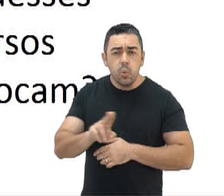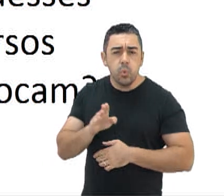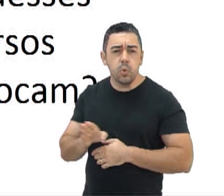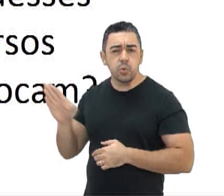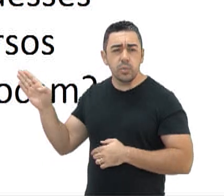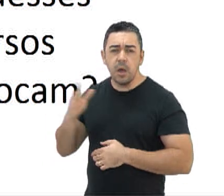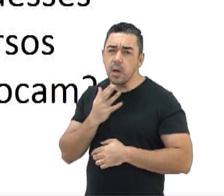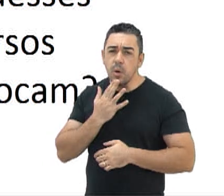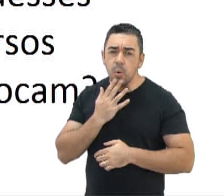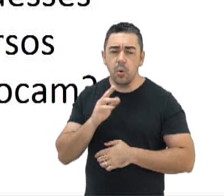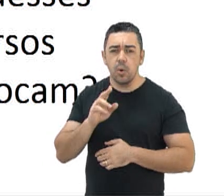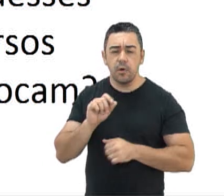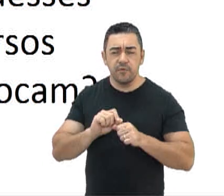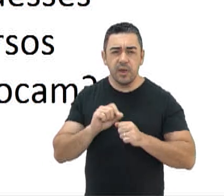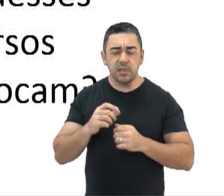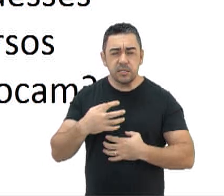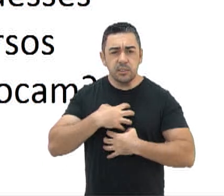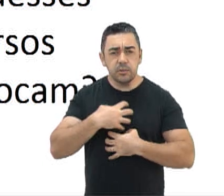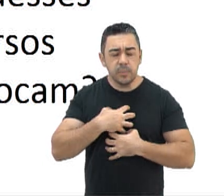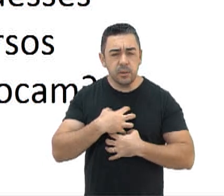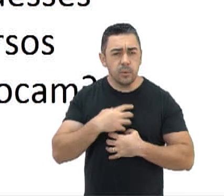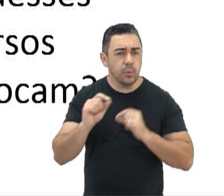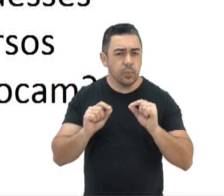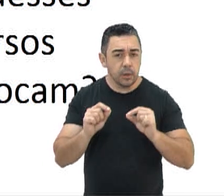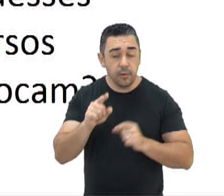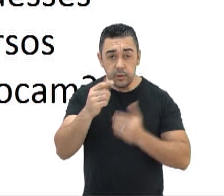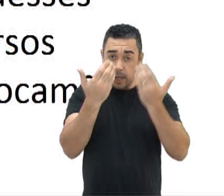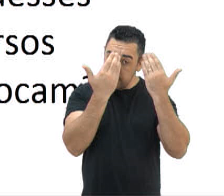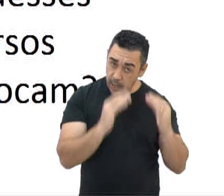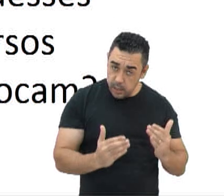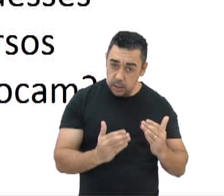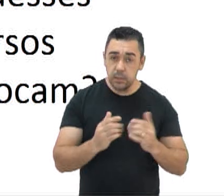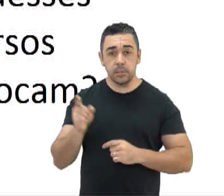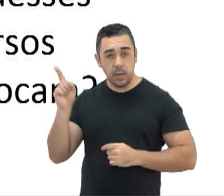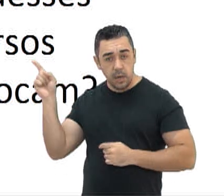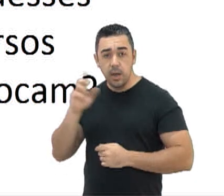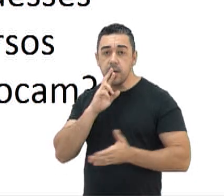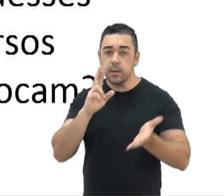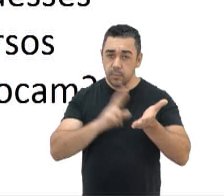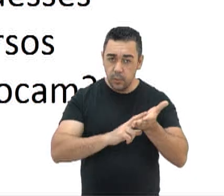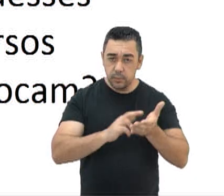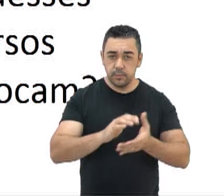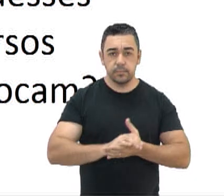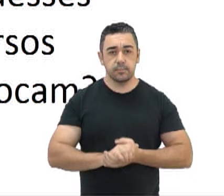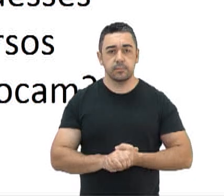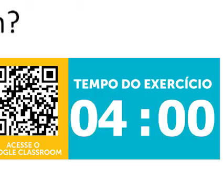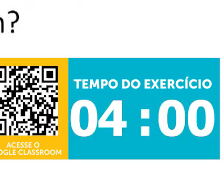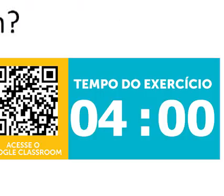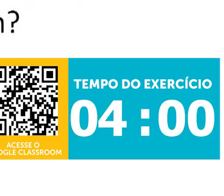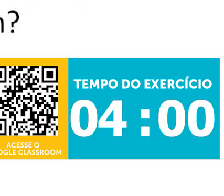desses recursos provocam? Então, analisa a imagem e faça a sua resposta.